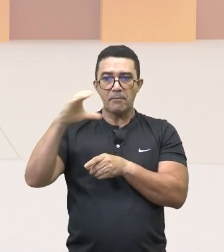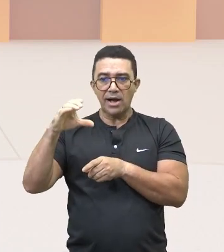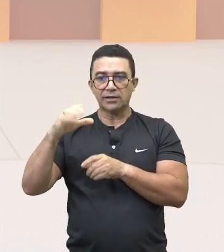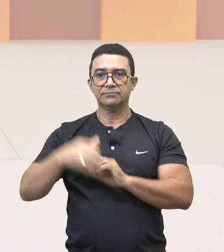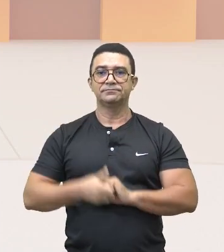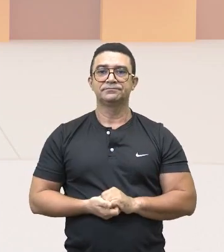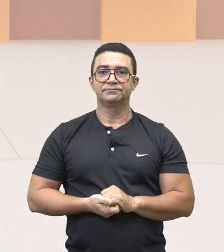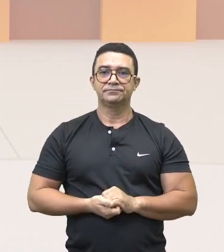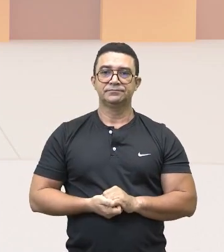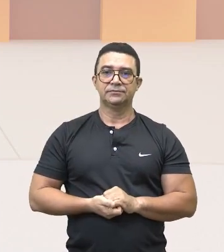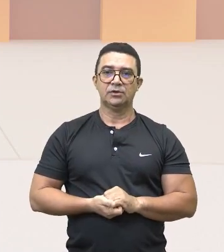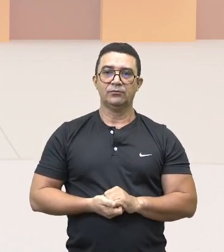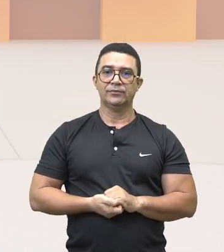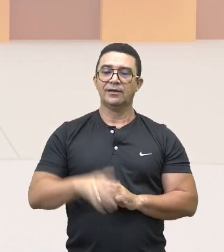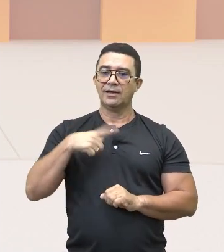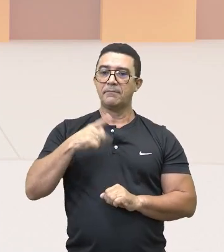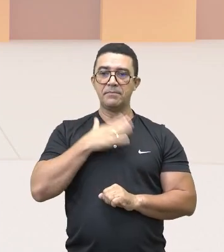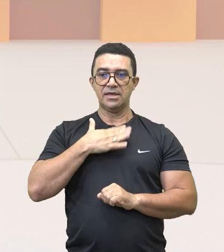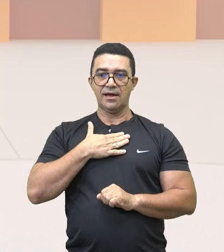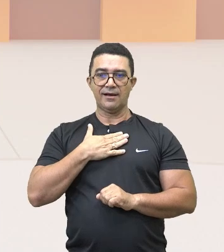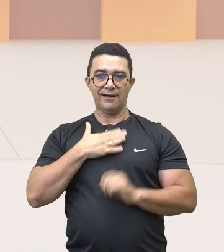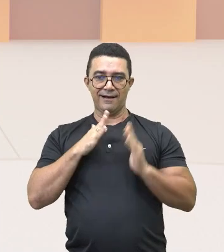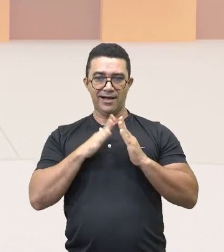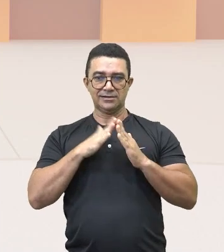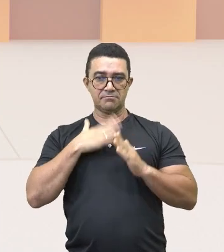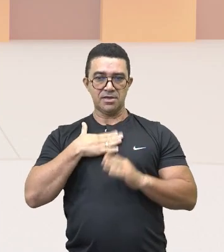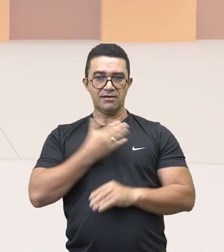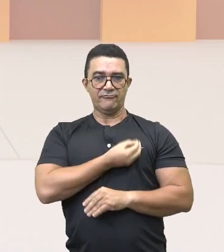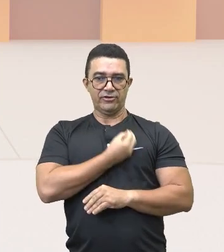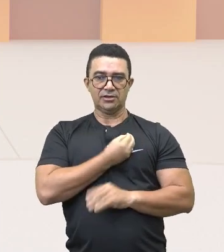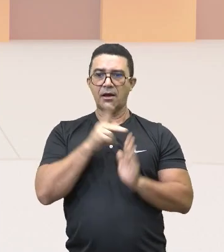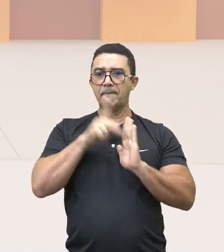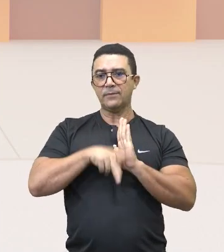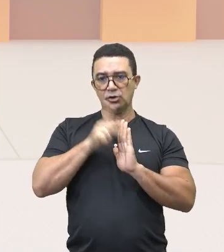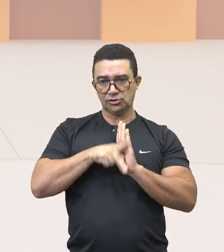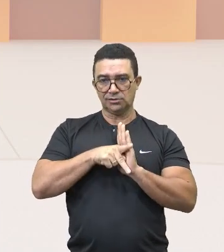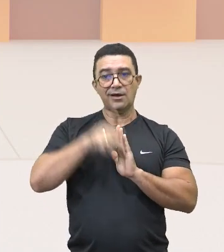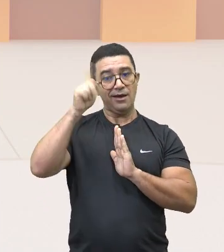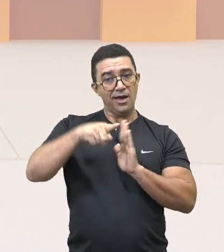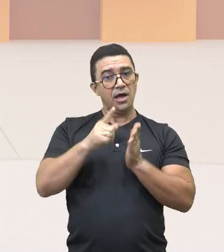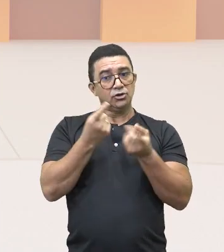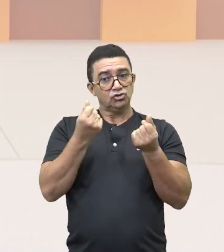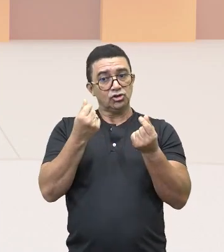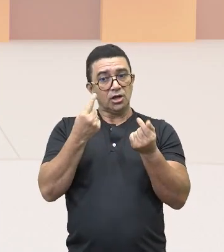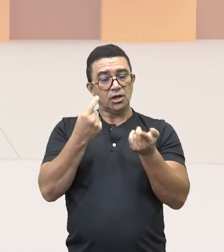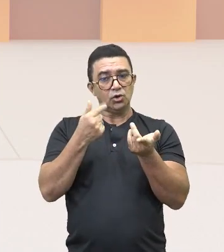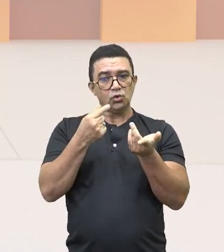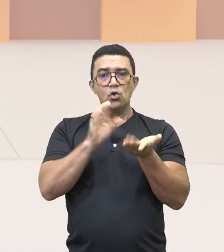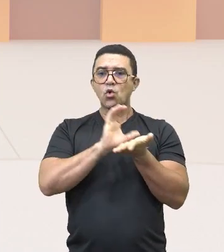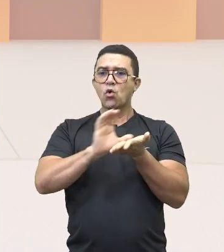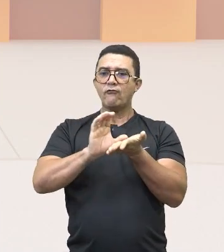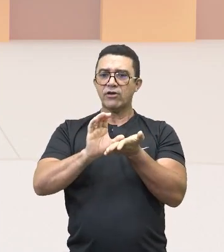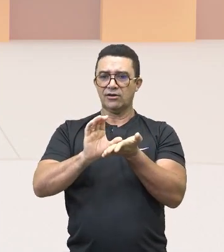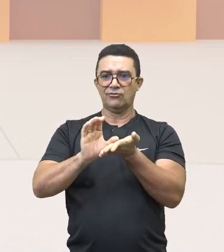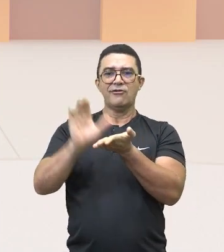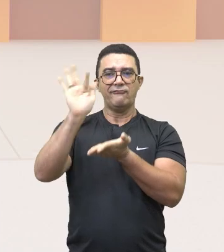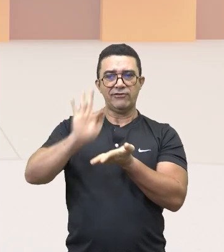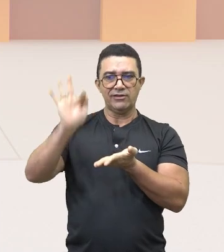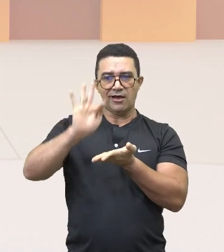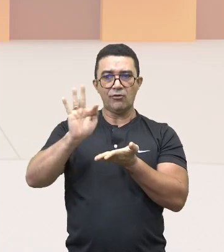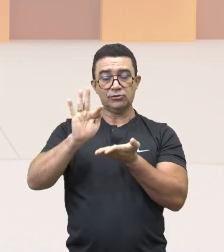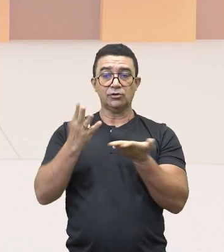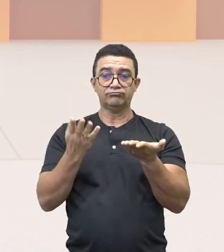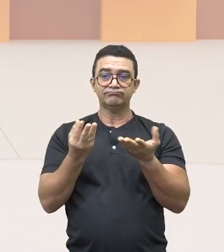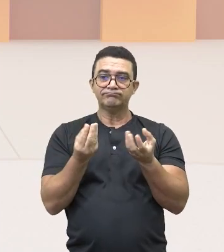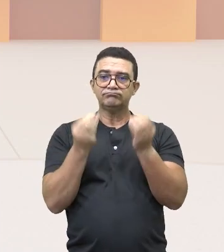famoso, até hoje é famoso, né? É o Minha Casa Minha Vida. Mesma coisa, dinheiro do governo que vai para uma instituição bancária,